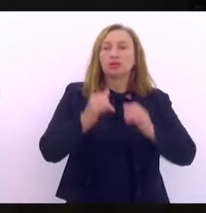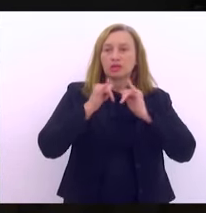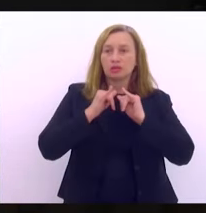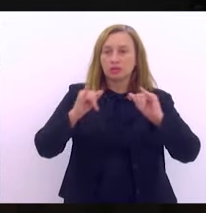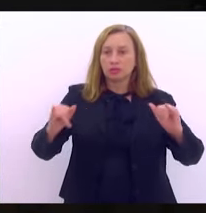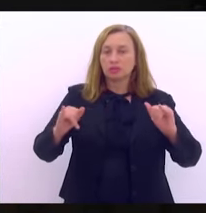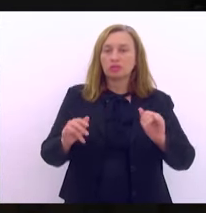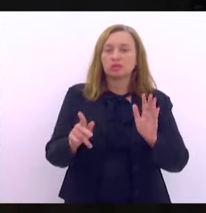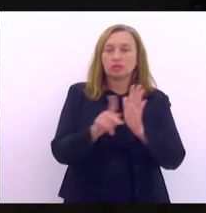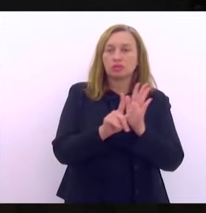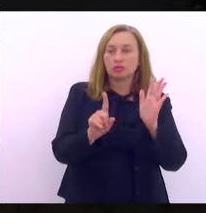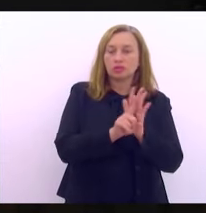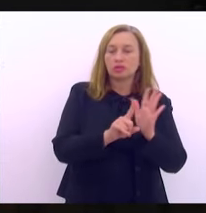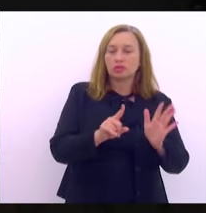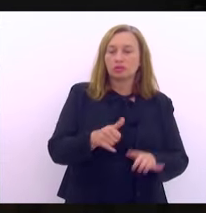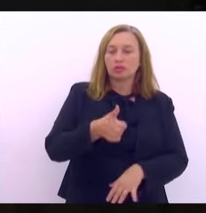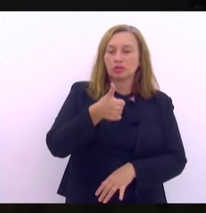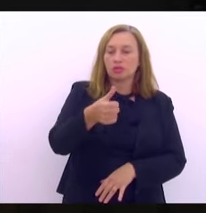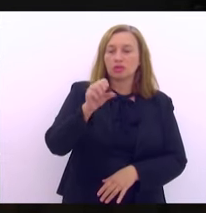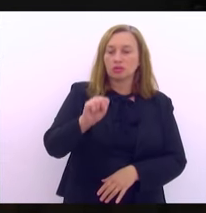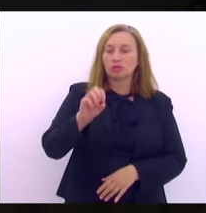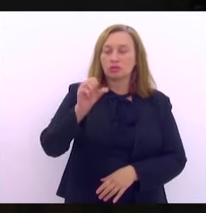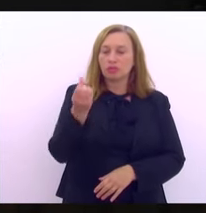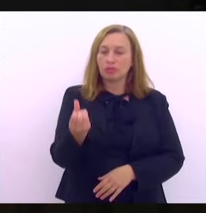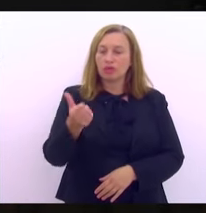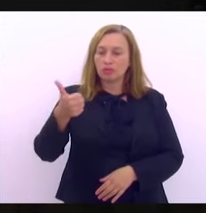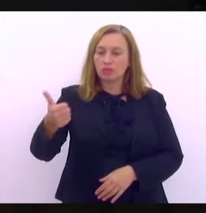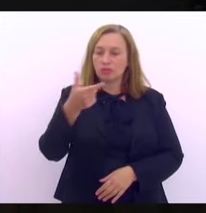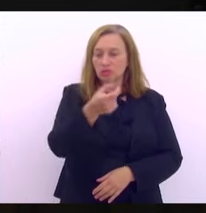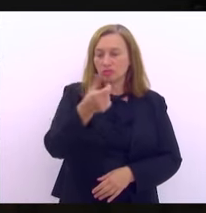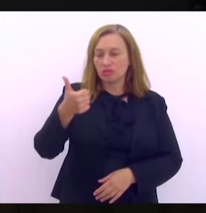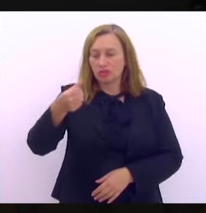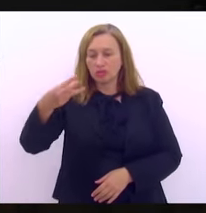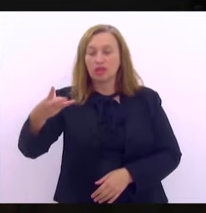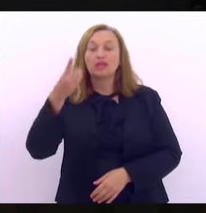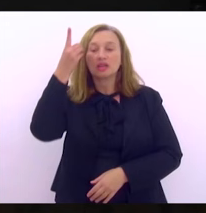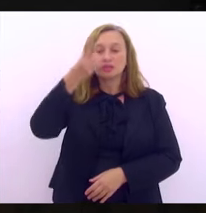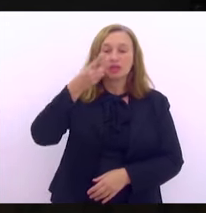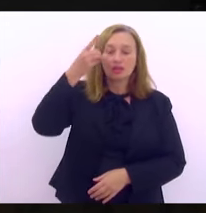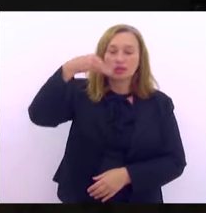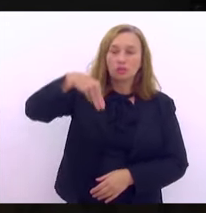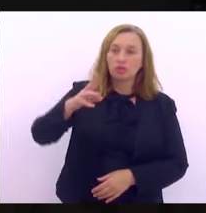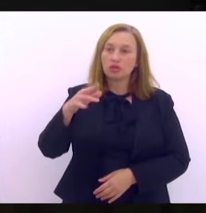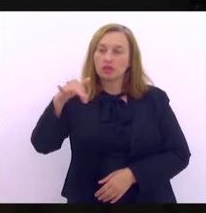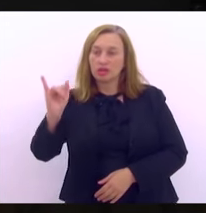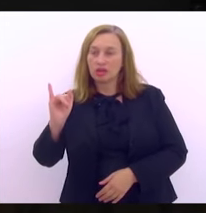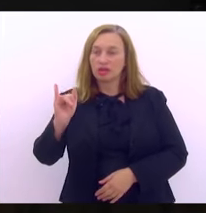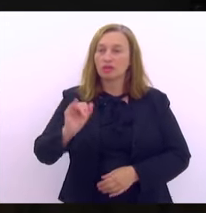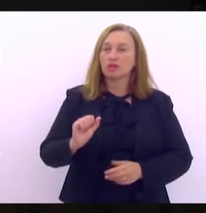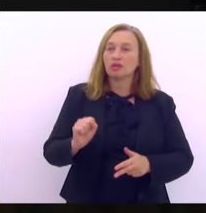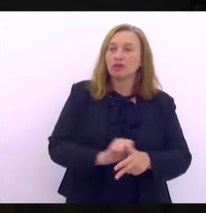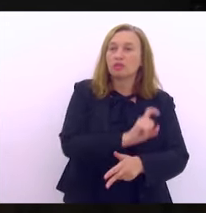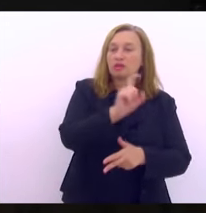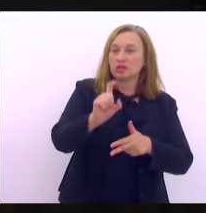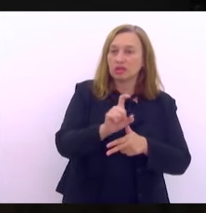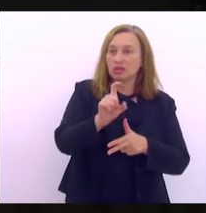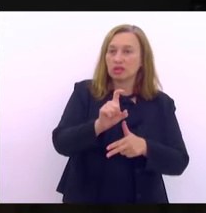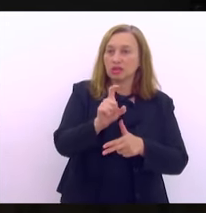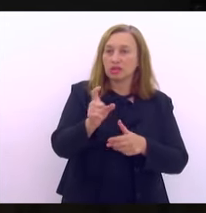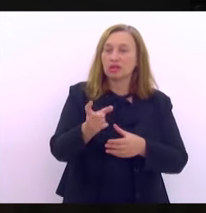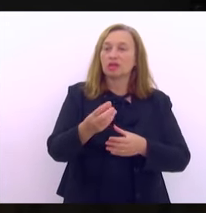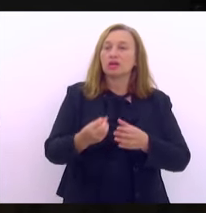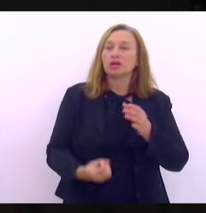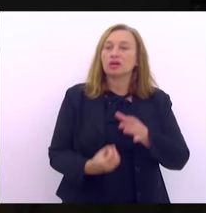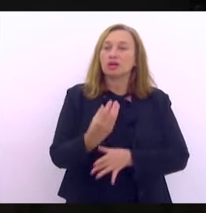Anuncio projeto de lei número 1861, de 23, de autoria do deputado Munir Neto, que autoriza o Poder Executivo a implantar